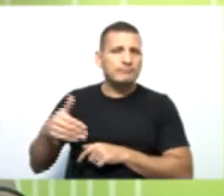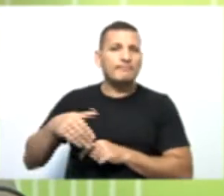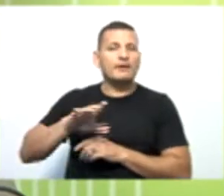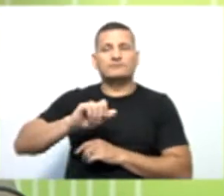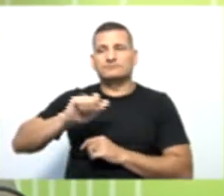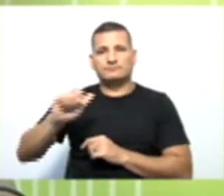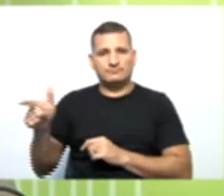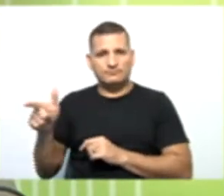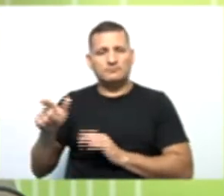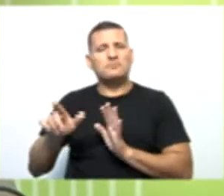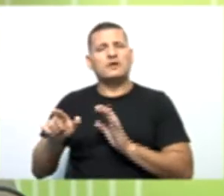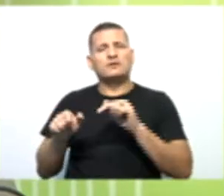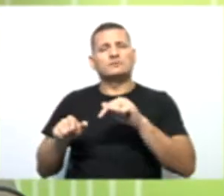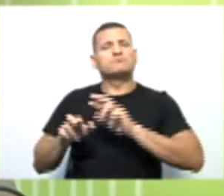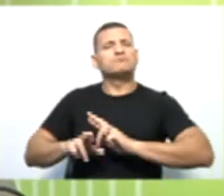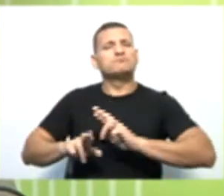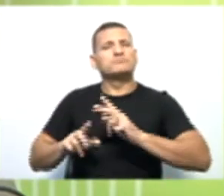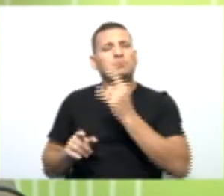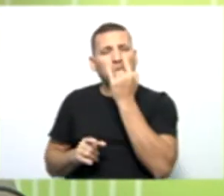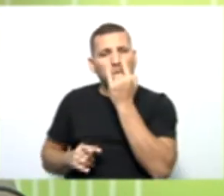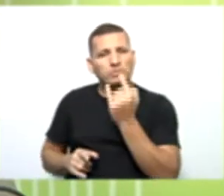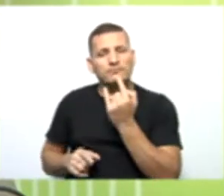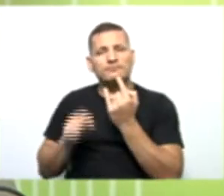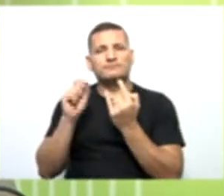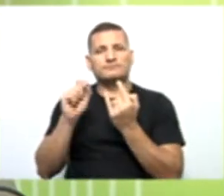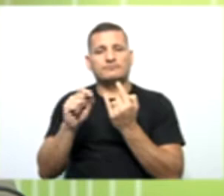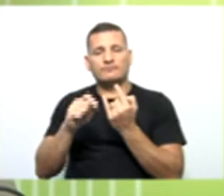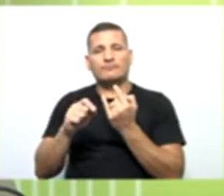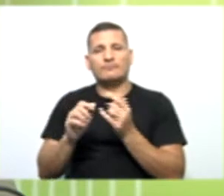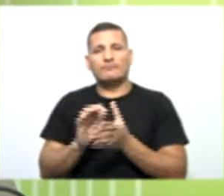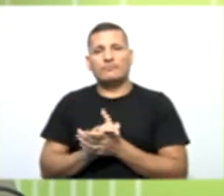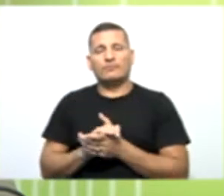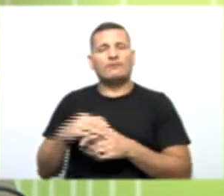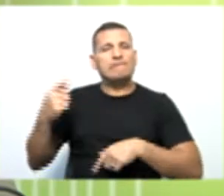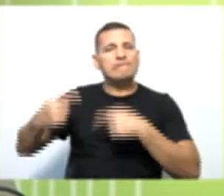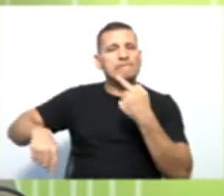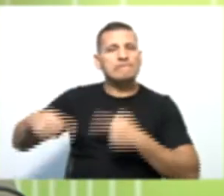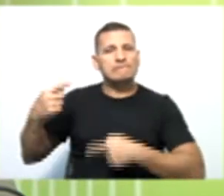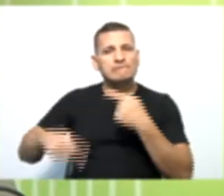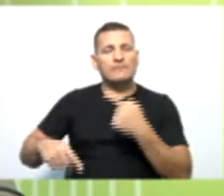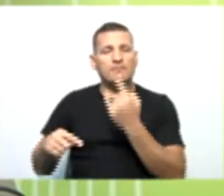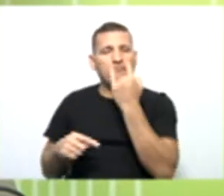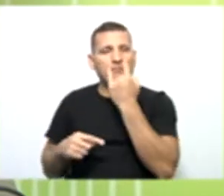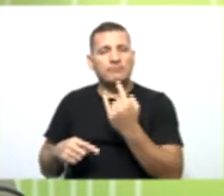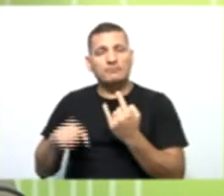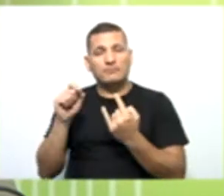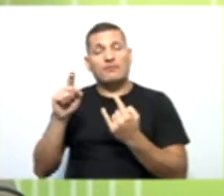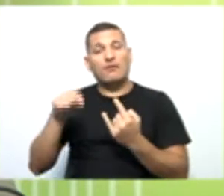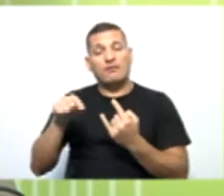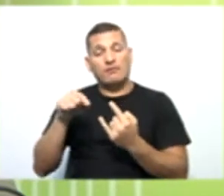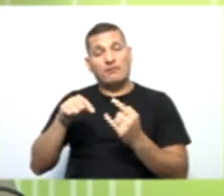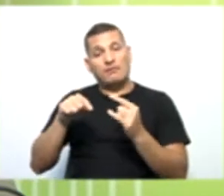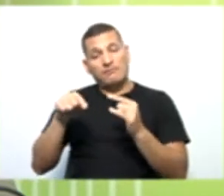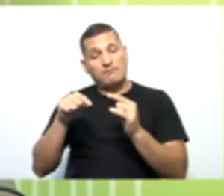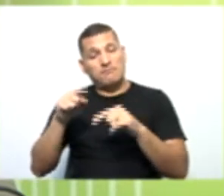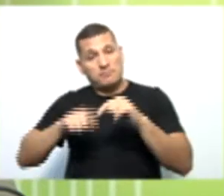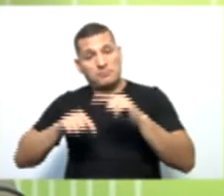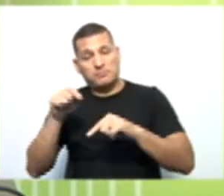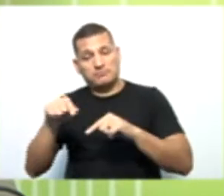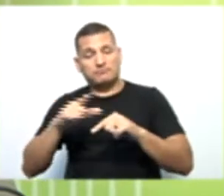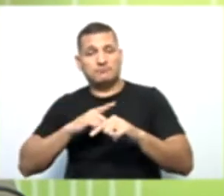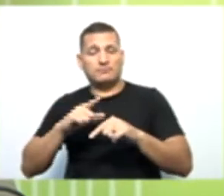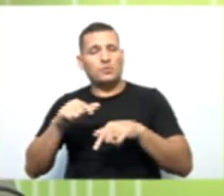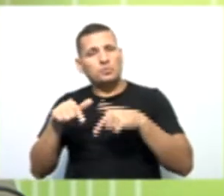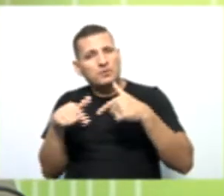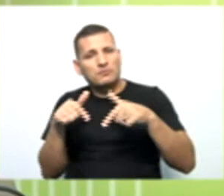lá. Qual que é esse diferencial? O que é uma vantagem competitiva? É um diferencial que eu tenho no meu produto, no meu